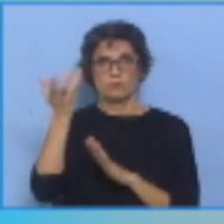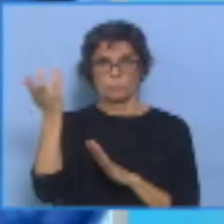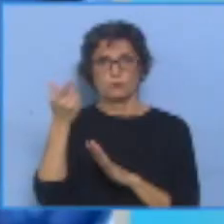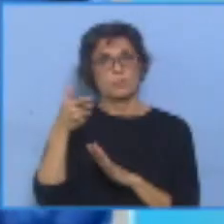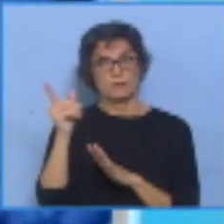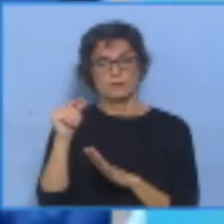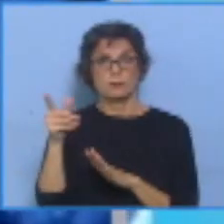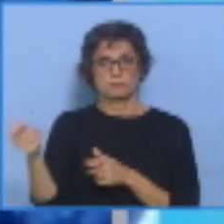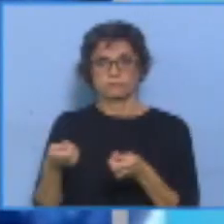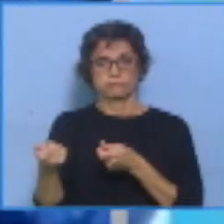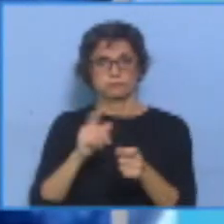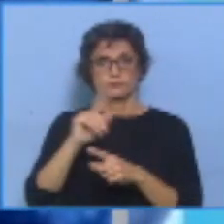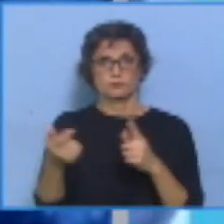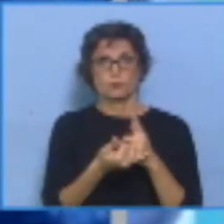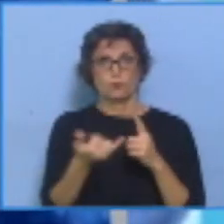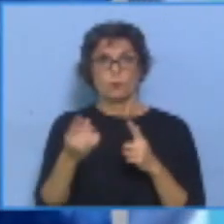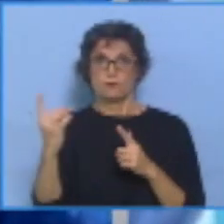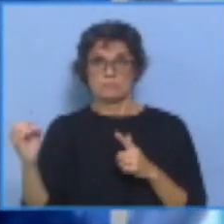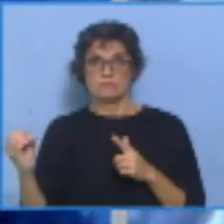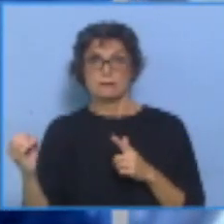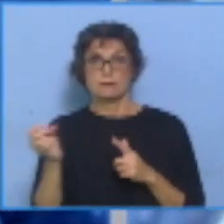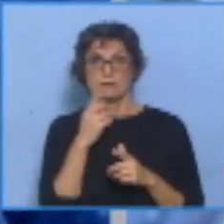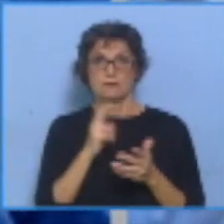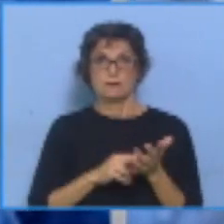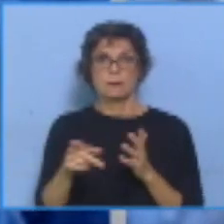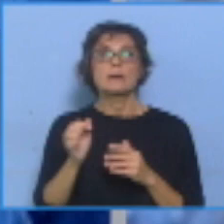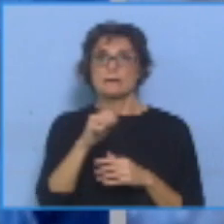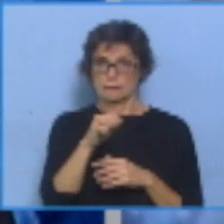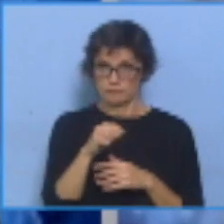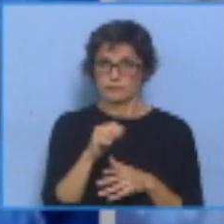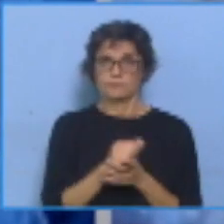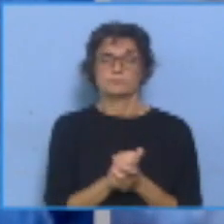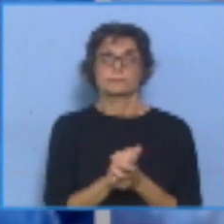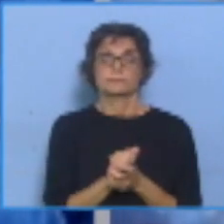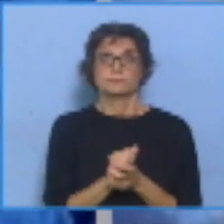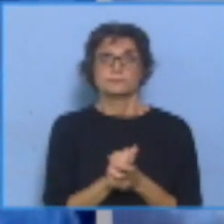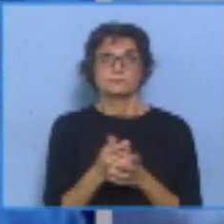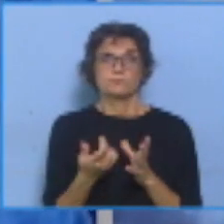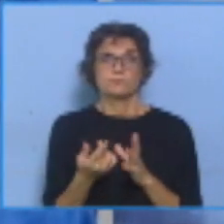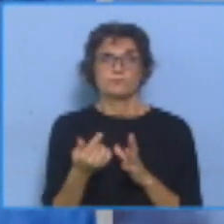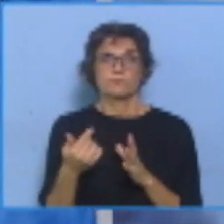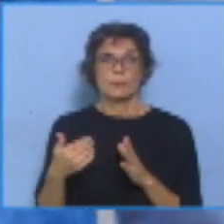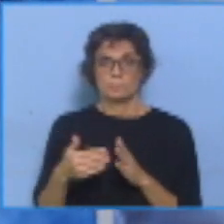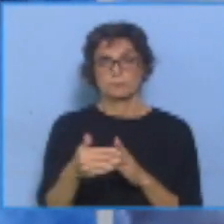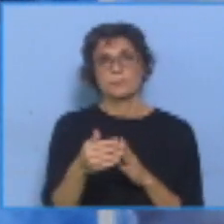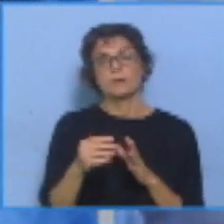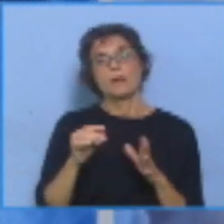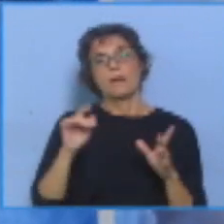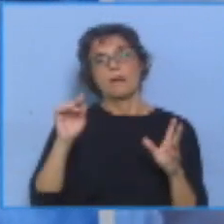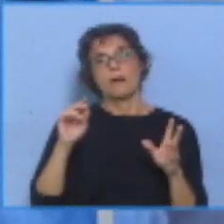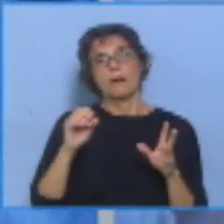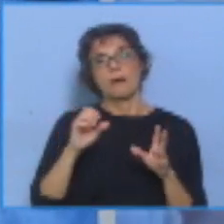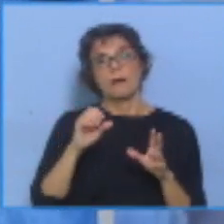nos anos 60 e todos são convidados a participar. Sim, também vai haver, portanto, proximamente ao concerto Orfeu e Eurídice do